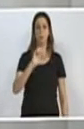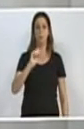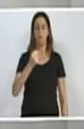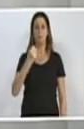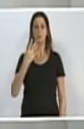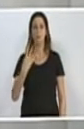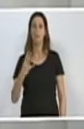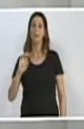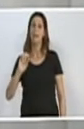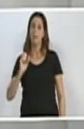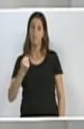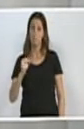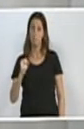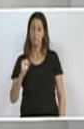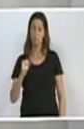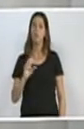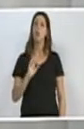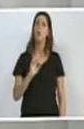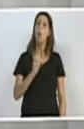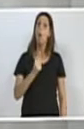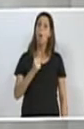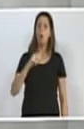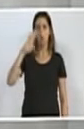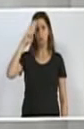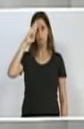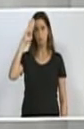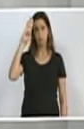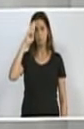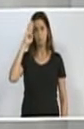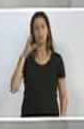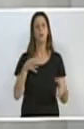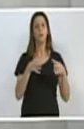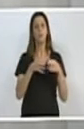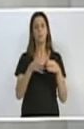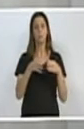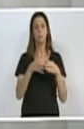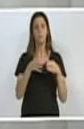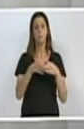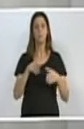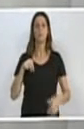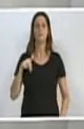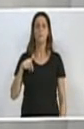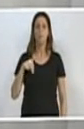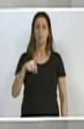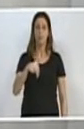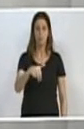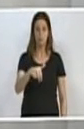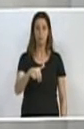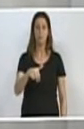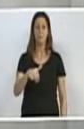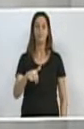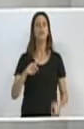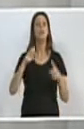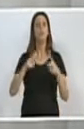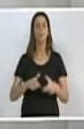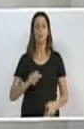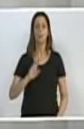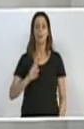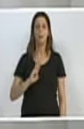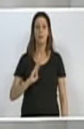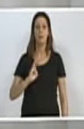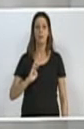1848, com 8 soldados da Companhia de Pedestres instalados em Belchior,